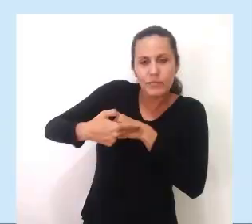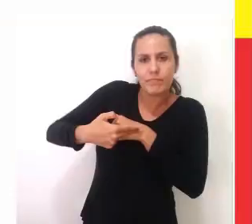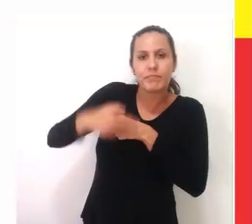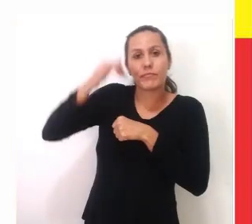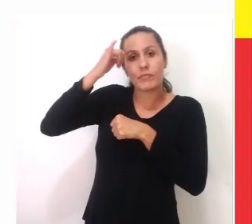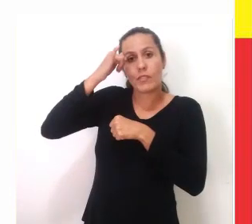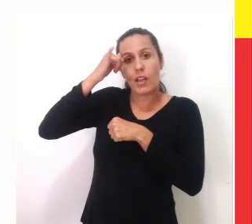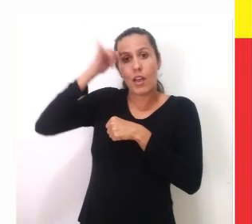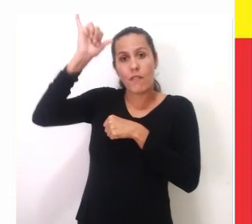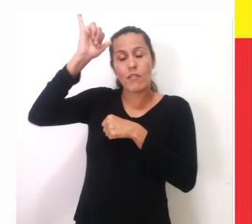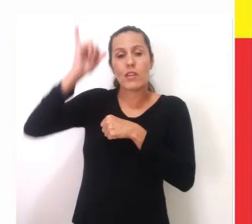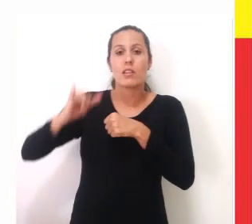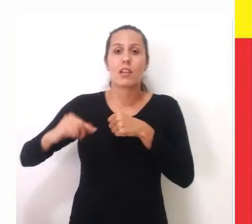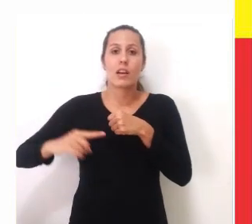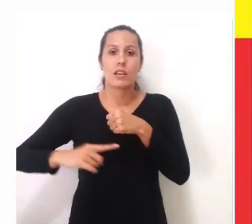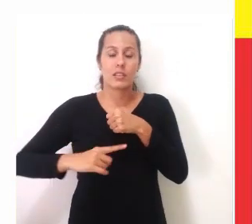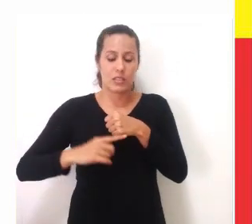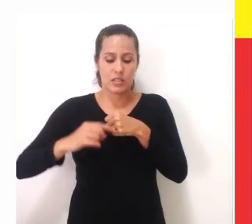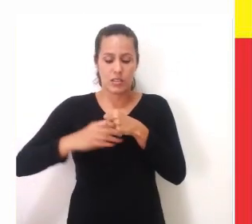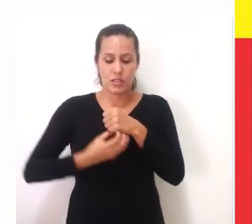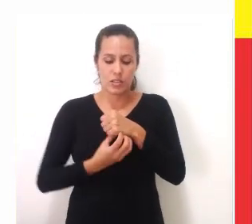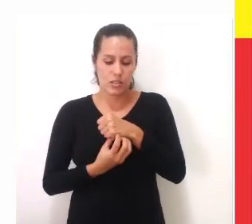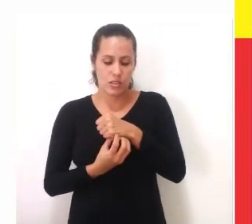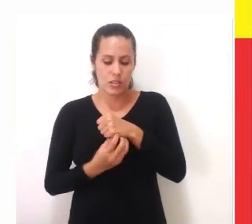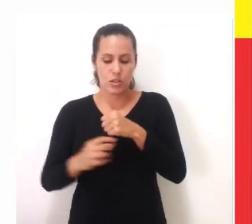corte vai impedir a subida do